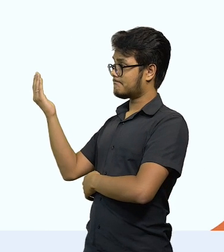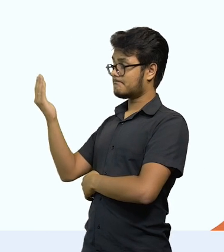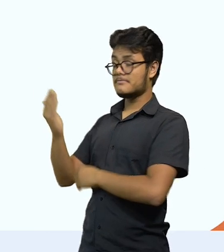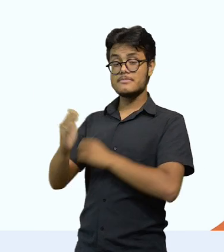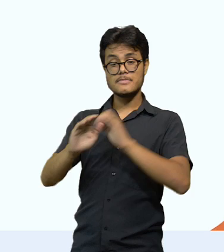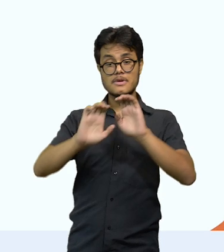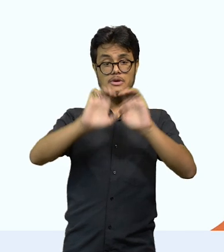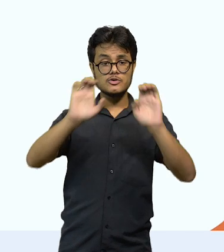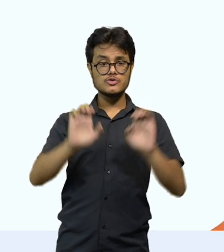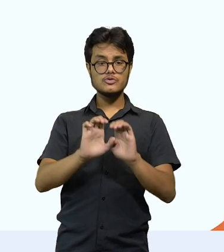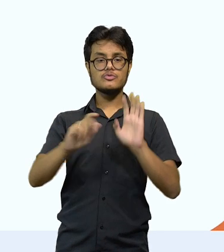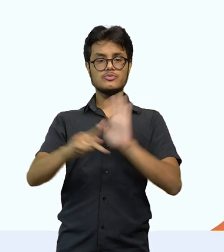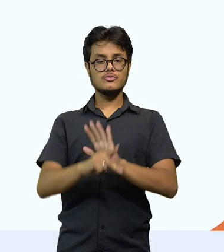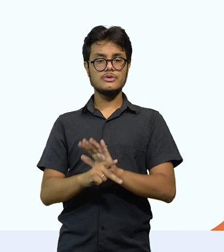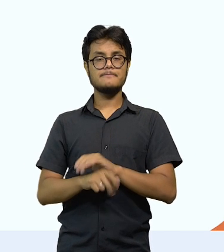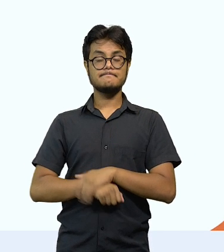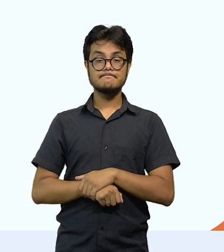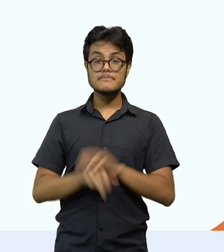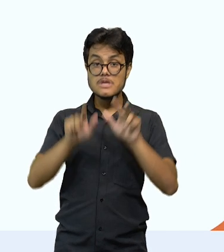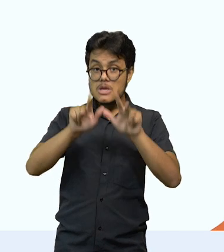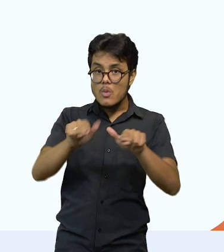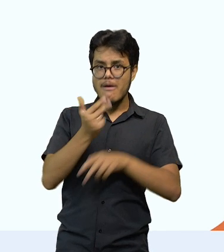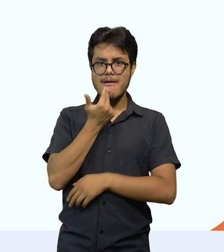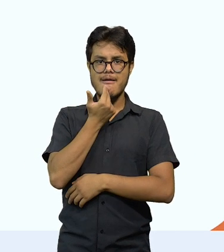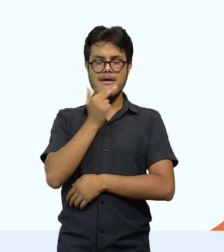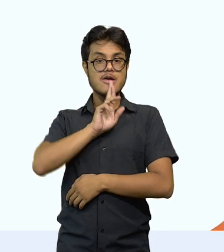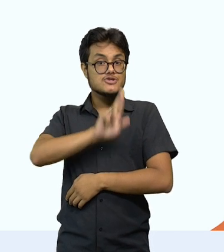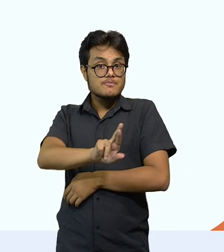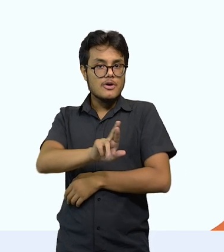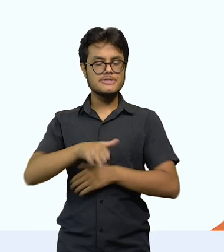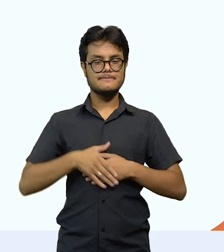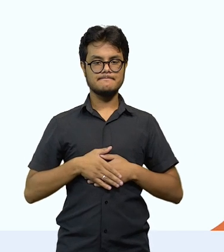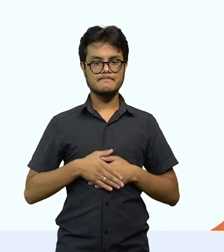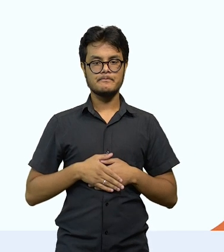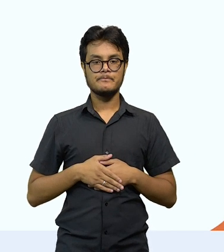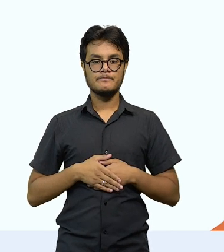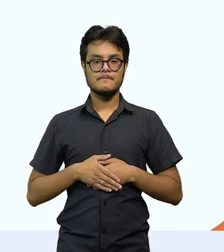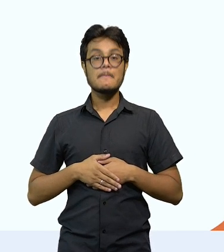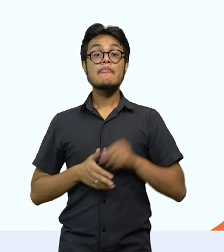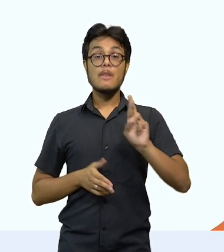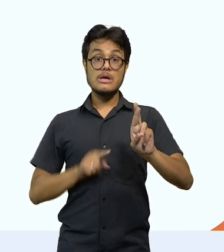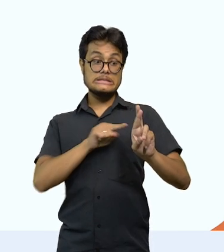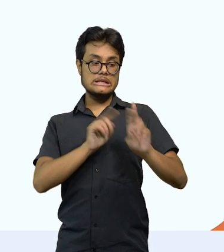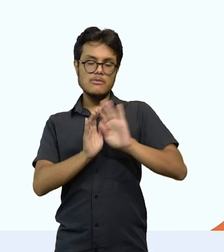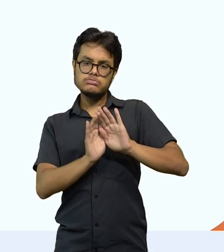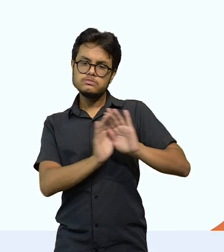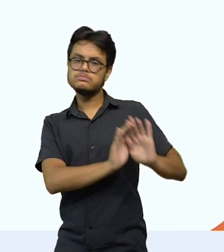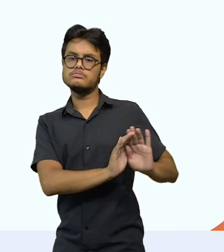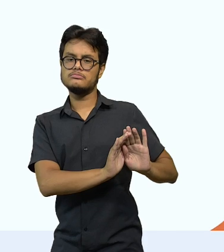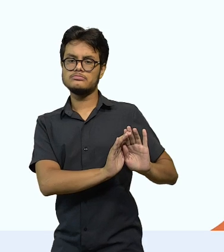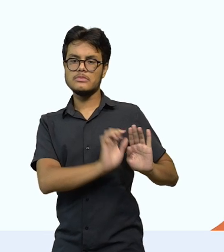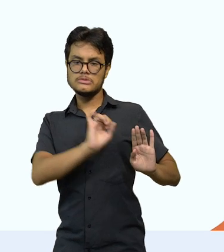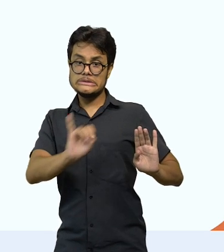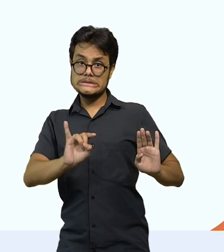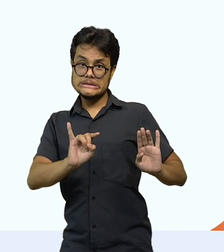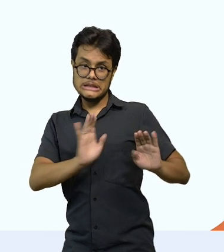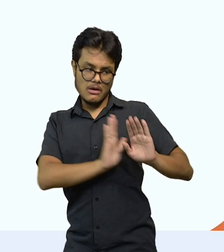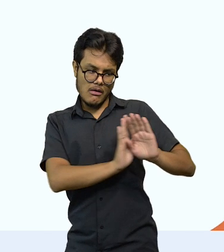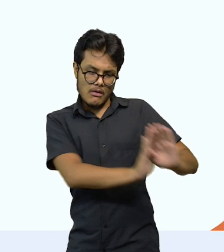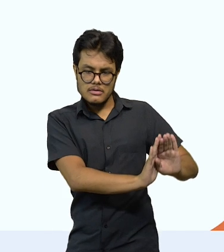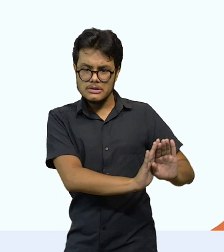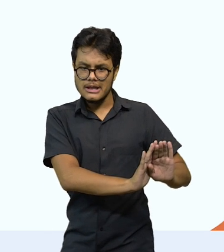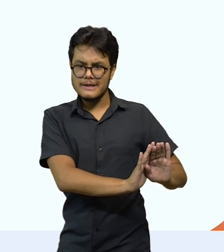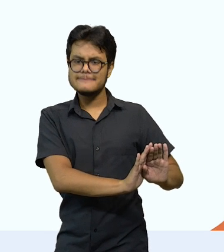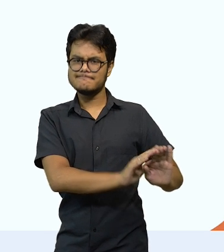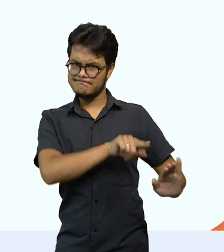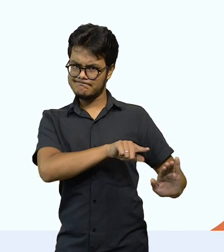igualando a equação do gerador com a lei de Ohms e a partir daí eu estou isolando a resistência interna. Ao isolar a resistência interna,